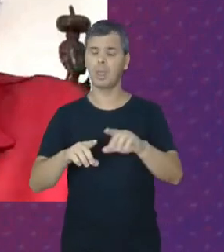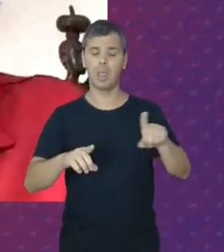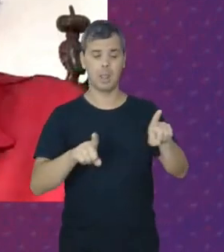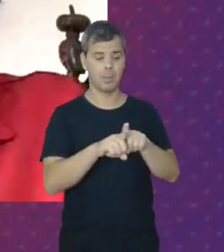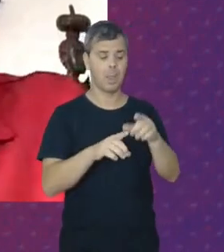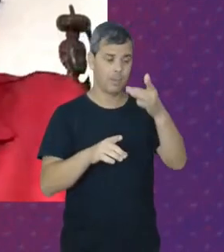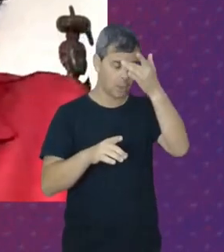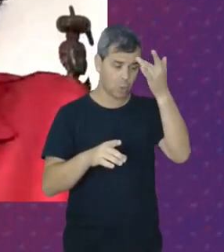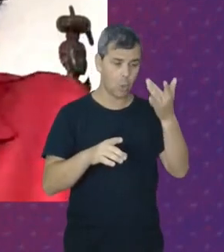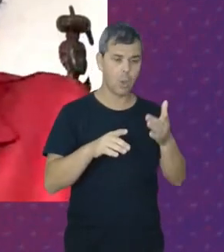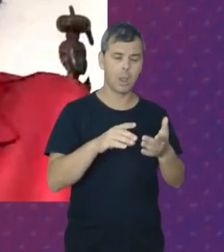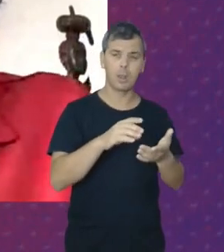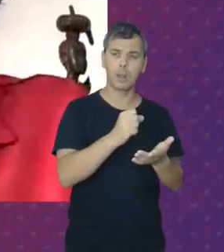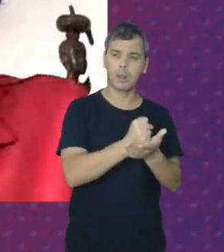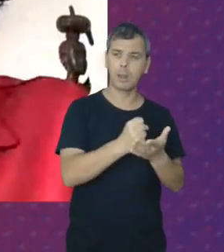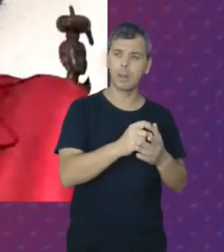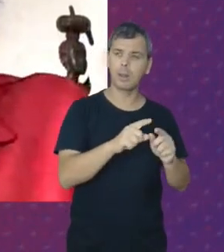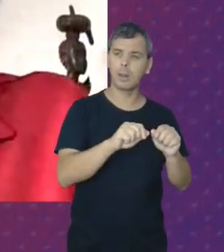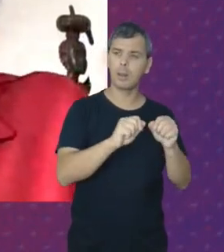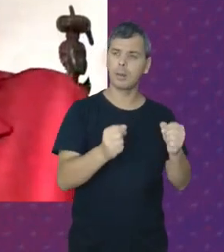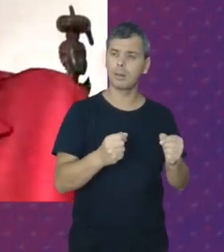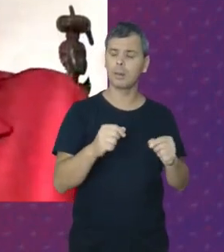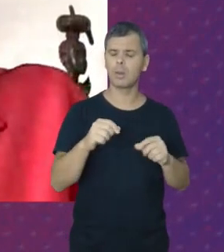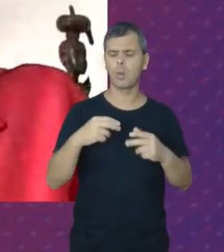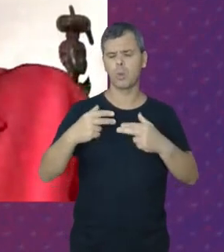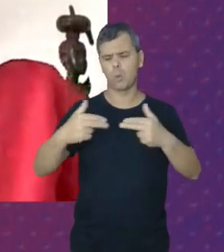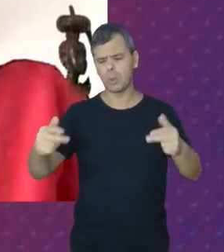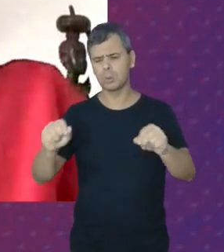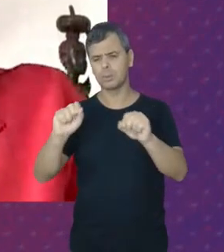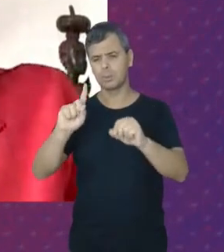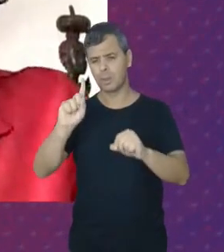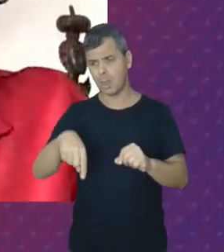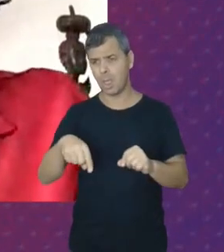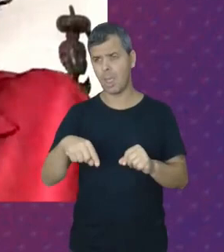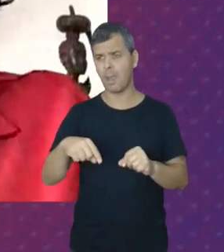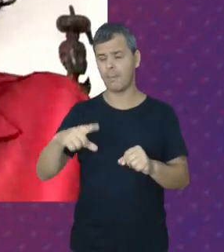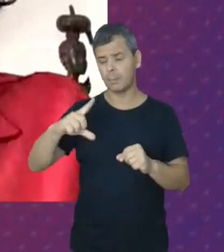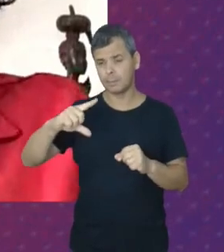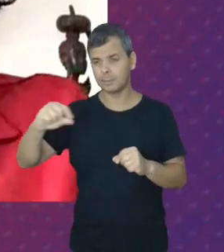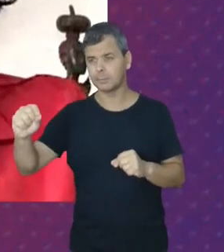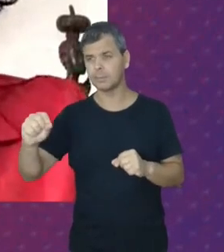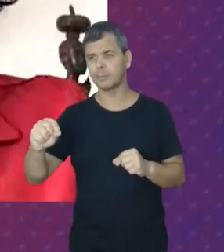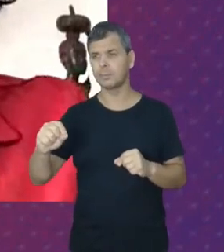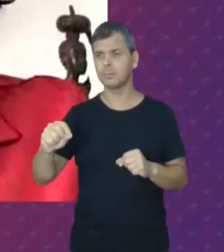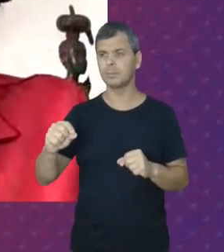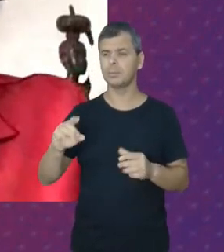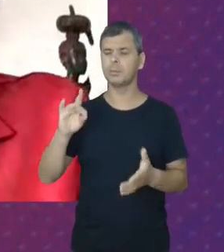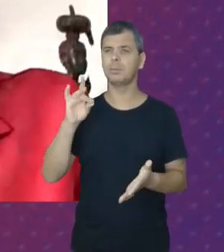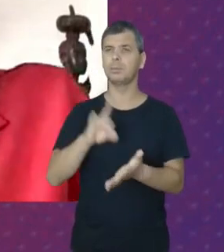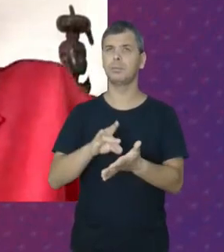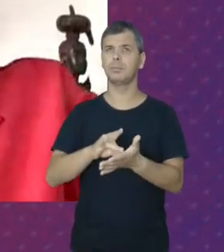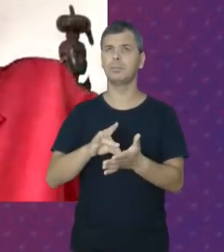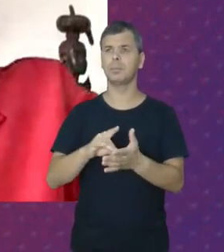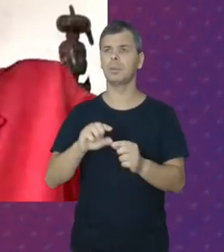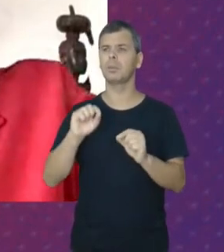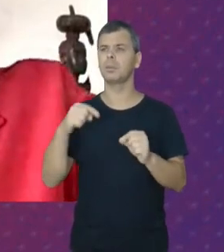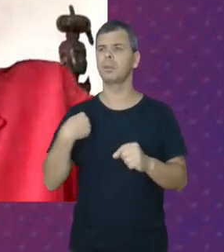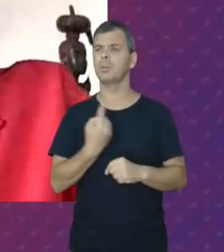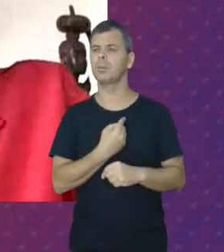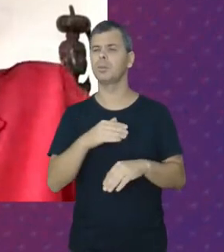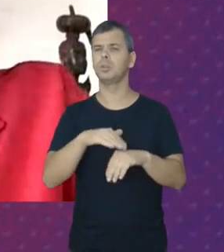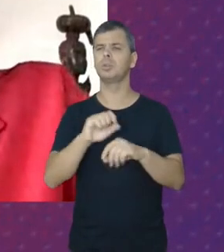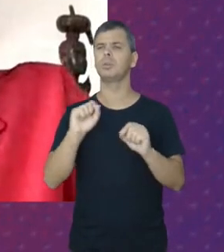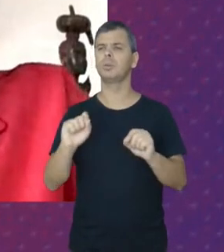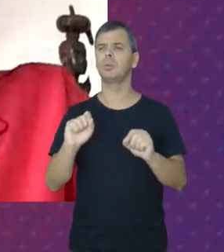empregador São medidas Que É Saíram Realmente Daquilo Que nós